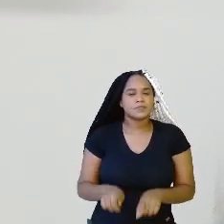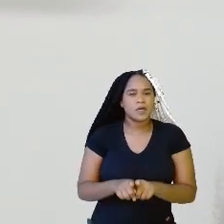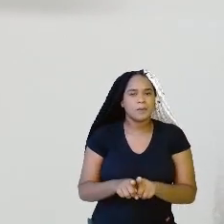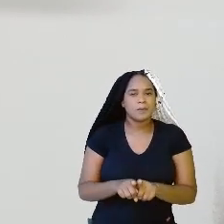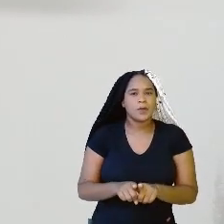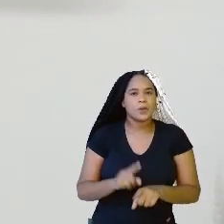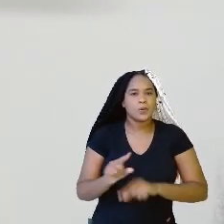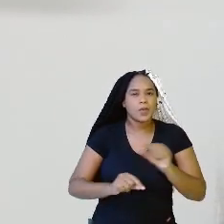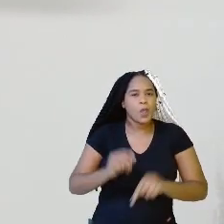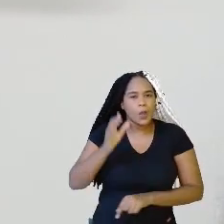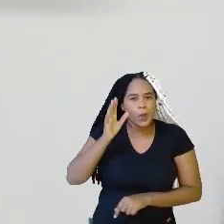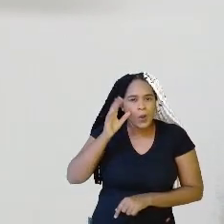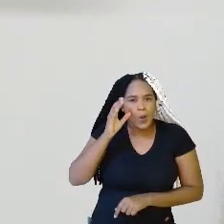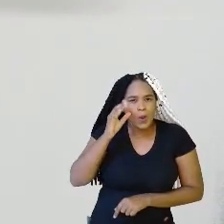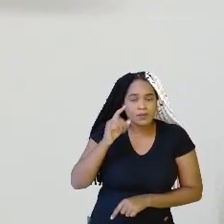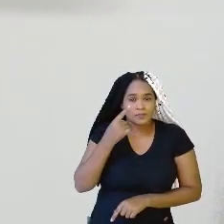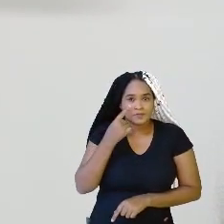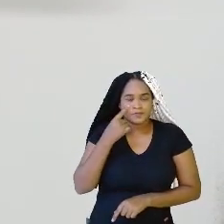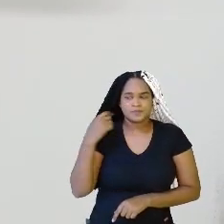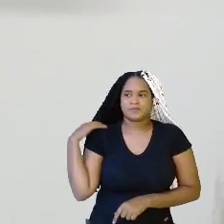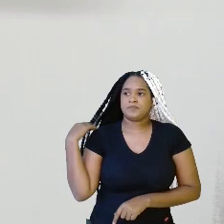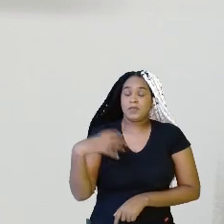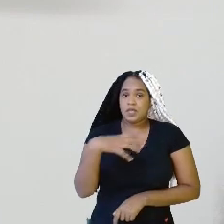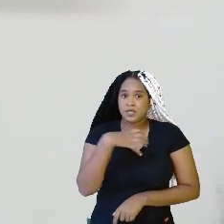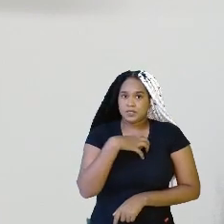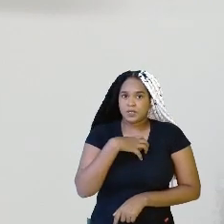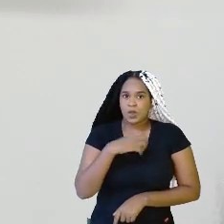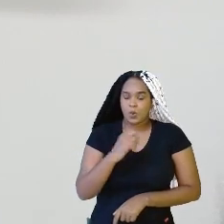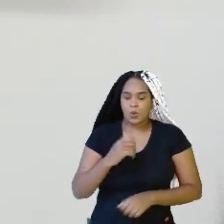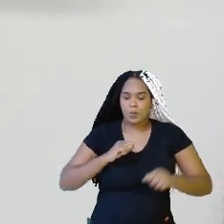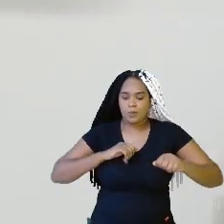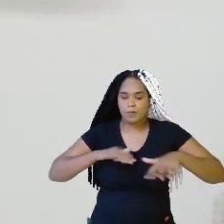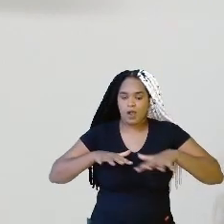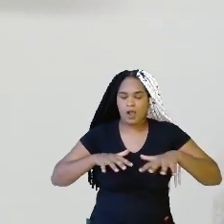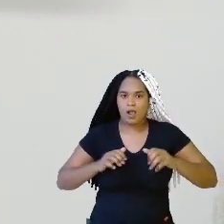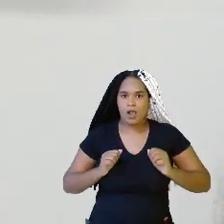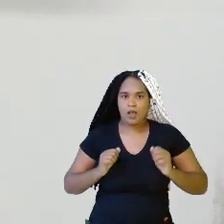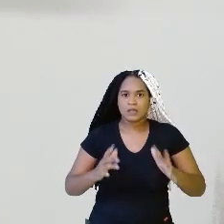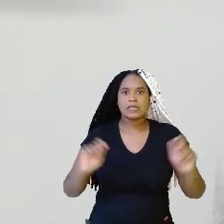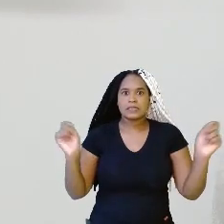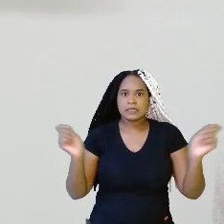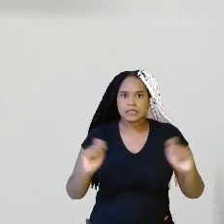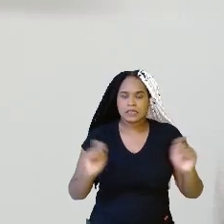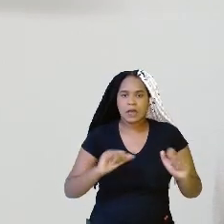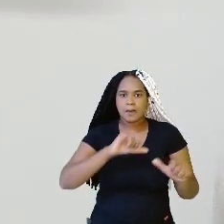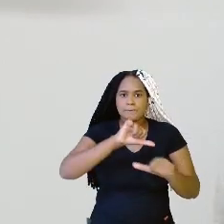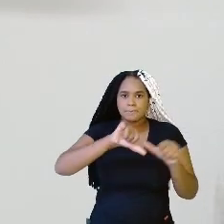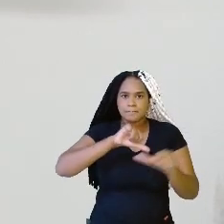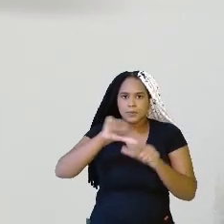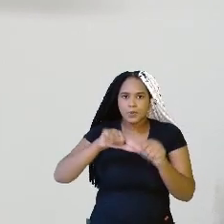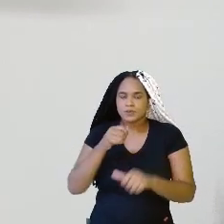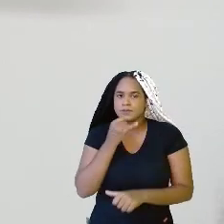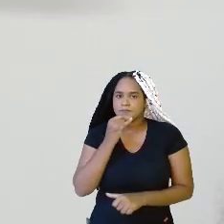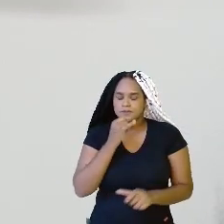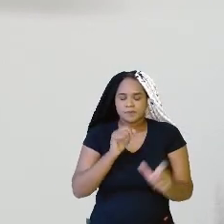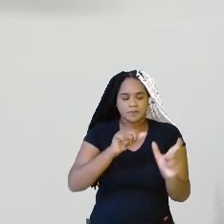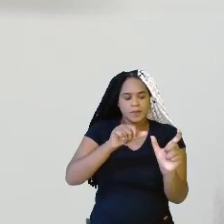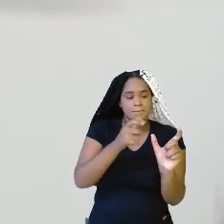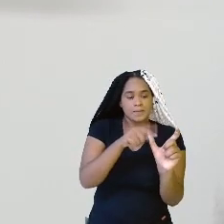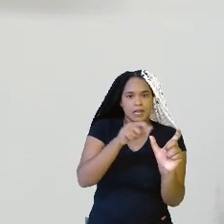curiosidade. O verbo no estado ou na ação, a gente pode conjugar. Por exemplo, vamos dizer o